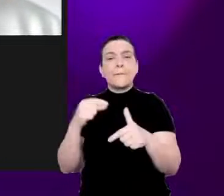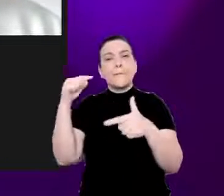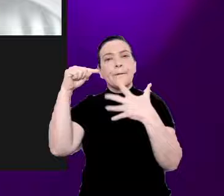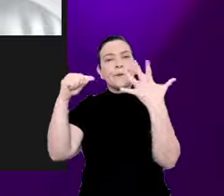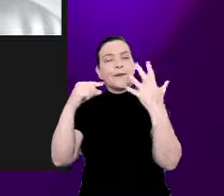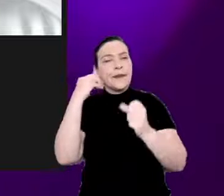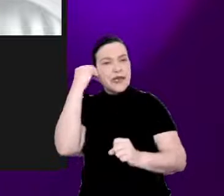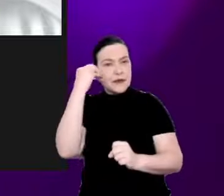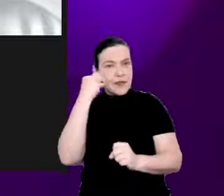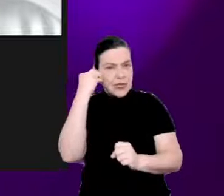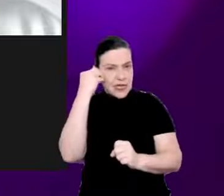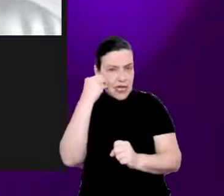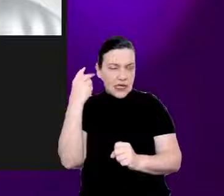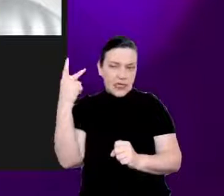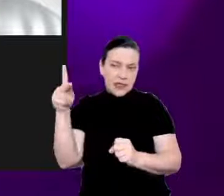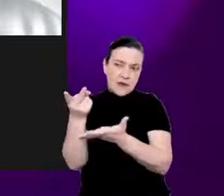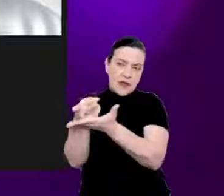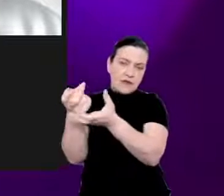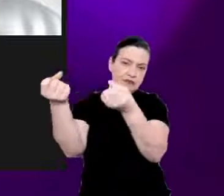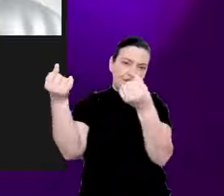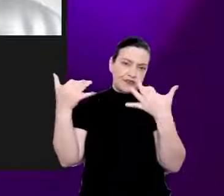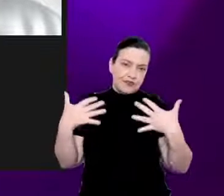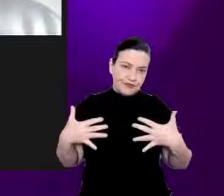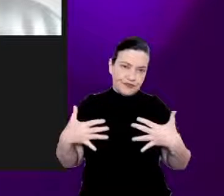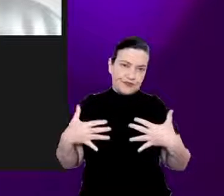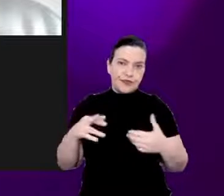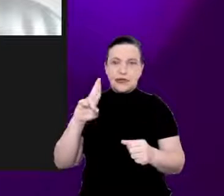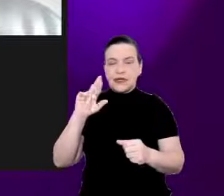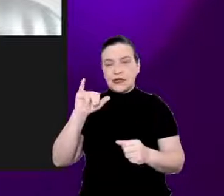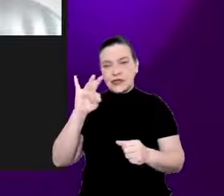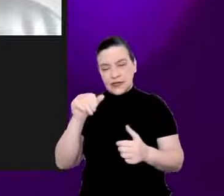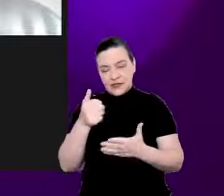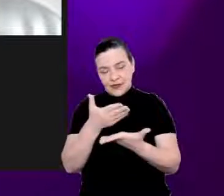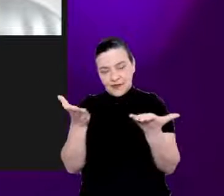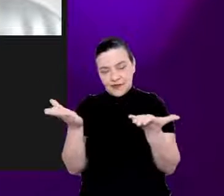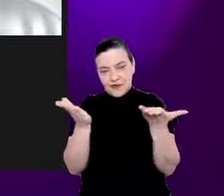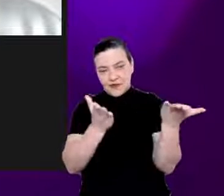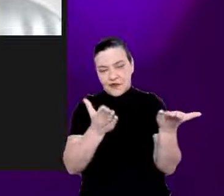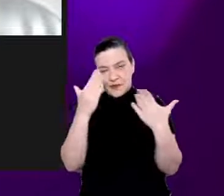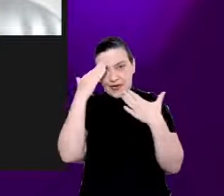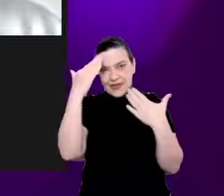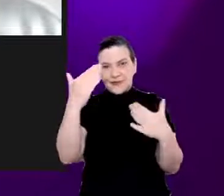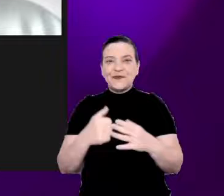experiência reportadas pelo paciente. Rita, por favor. Obrigado.